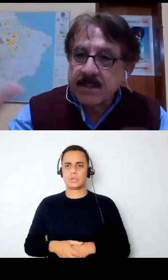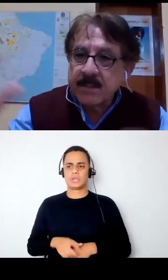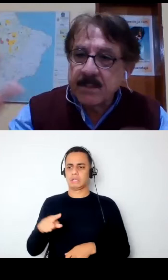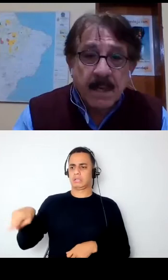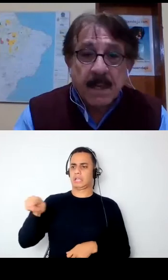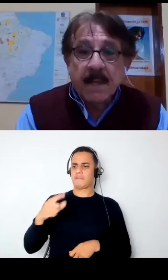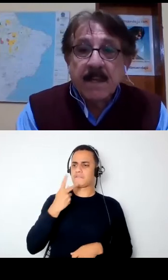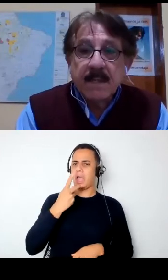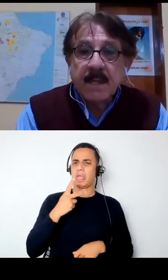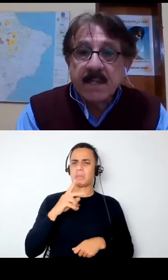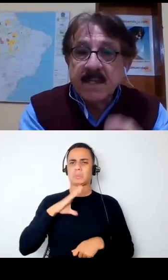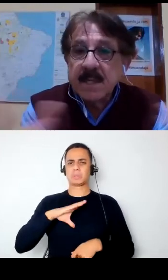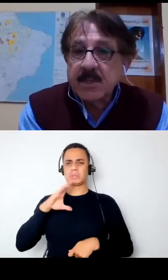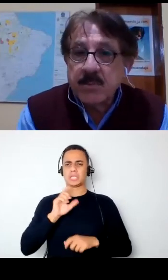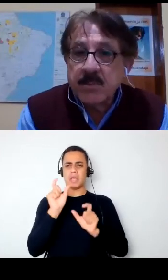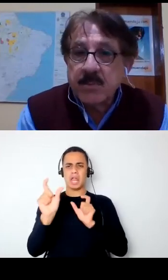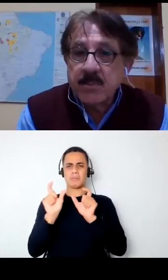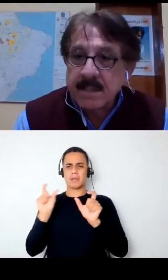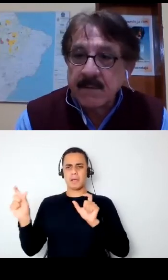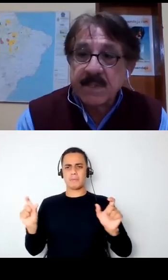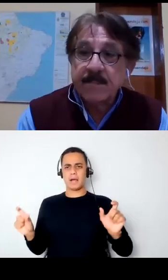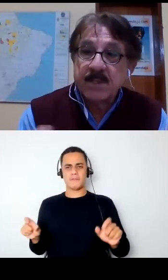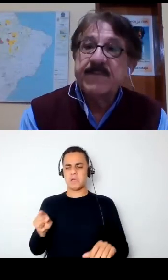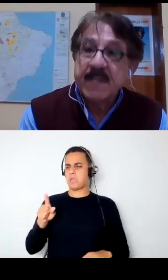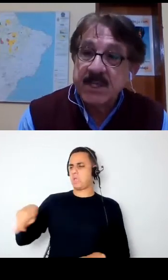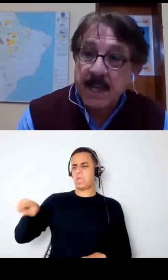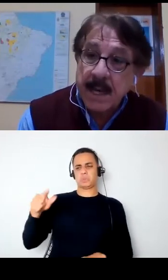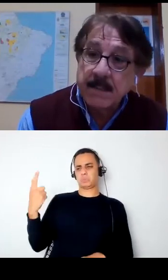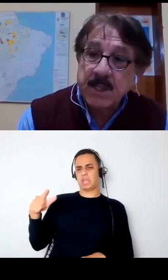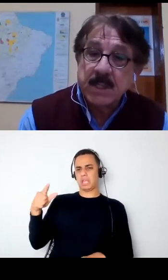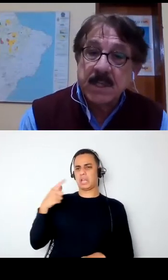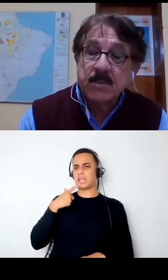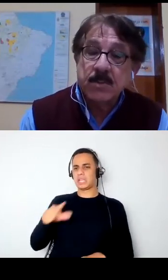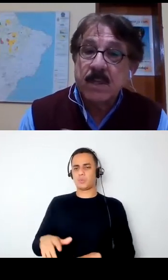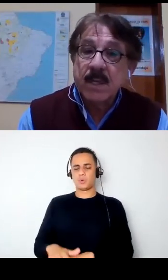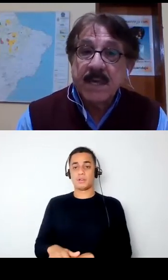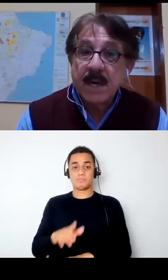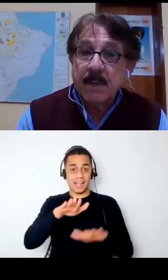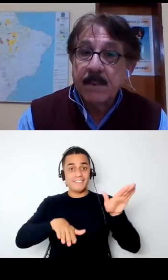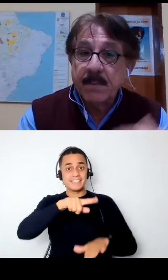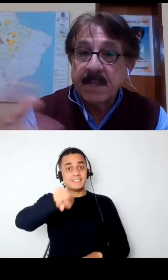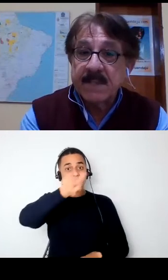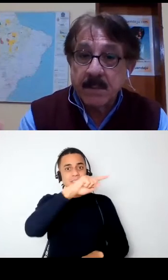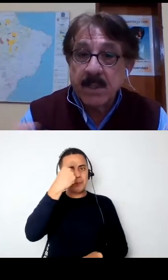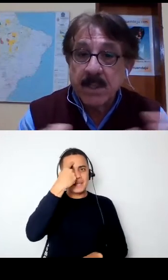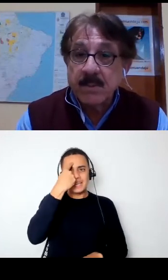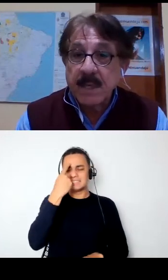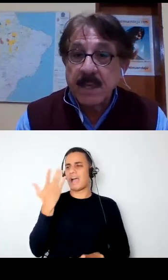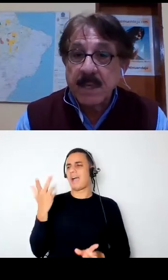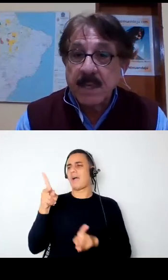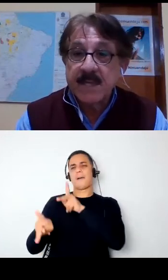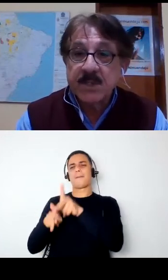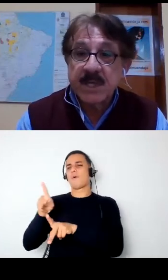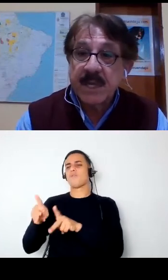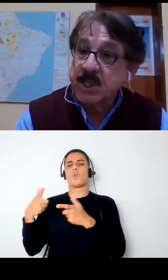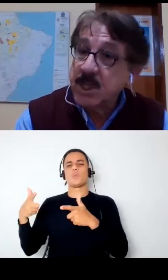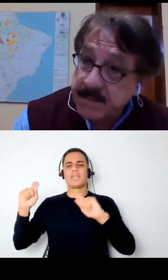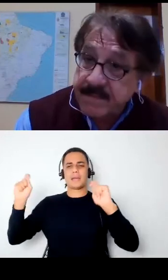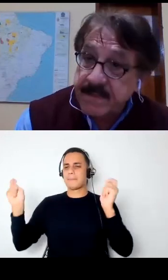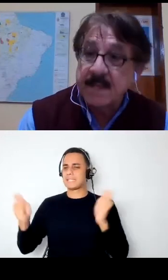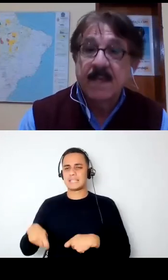e os caras usam palavra portuguesa o tempo todo, eu vi isso, eu vi aquilo, eles falam sapato, eles